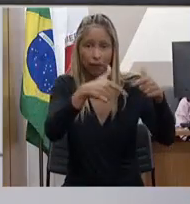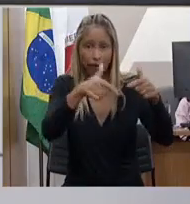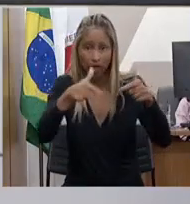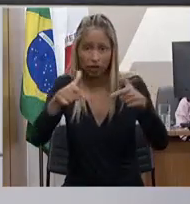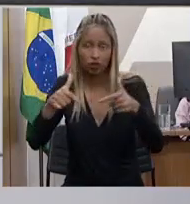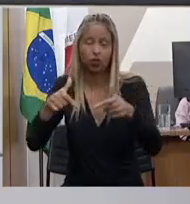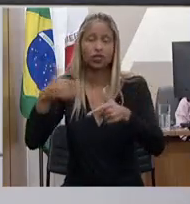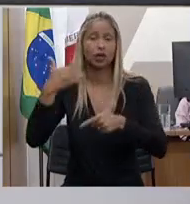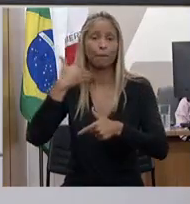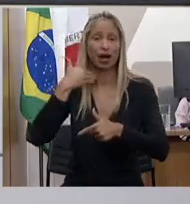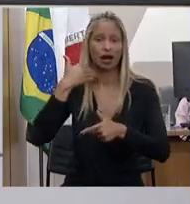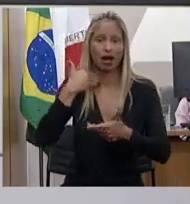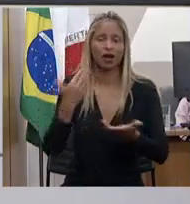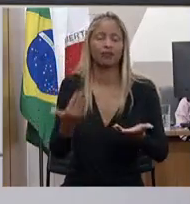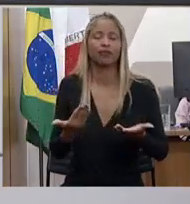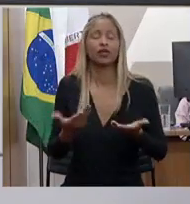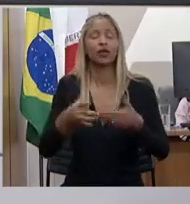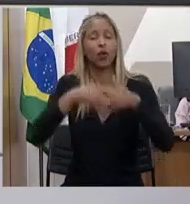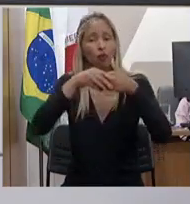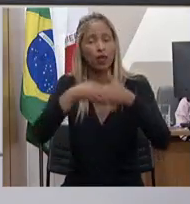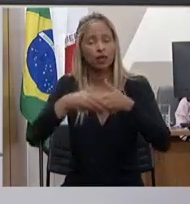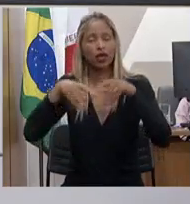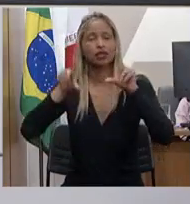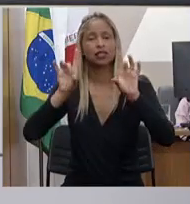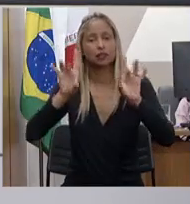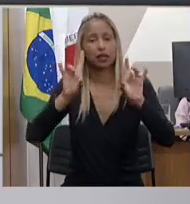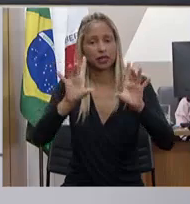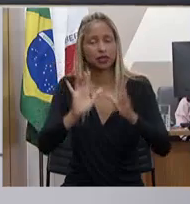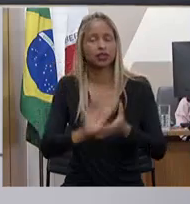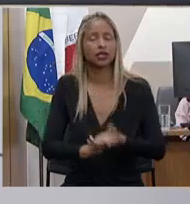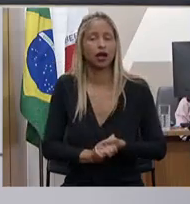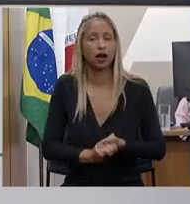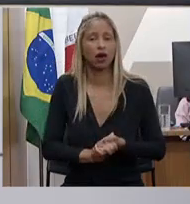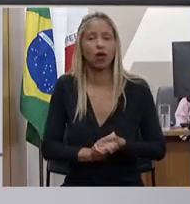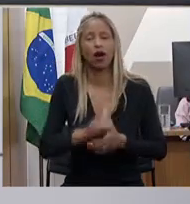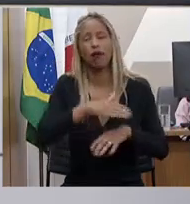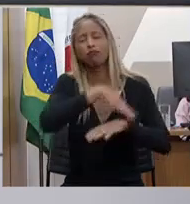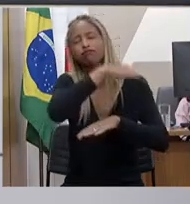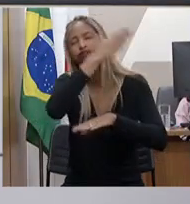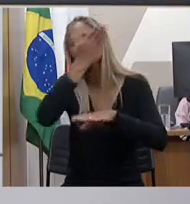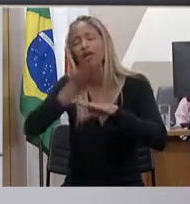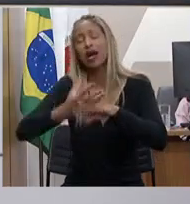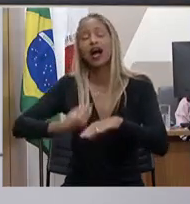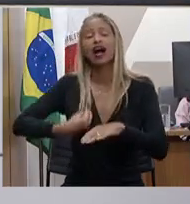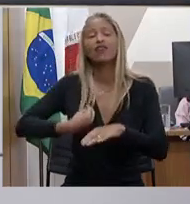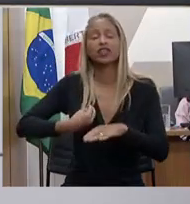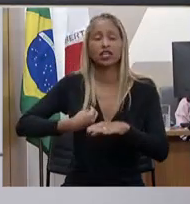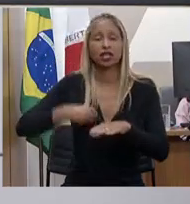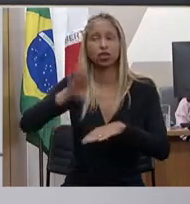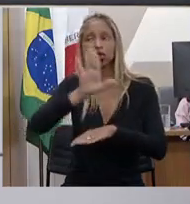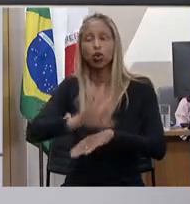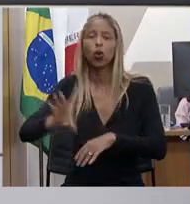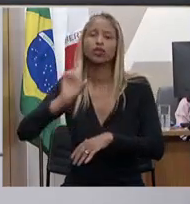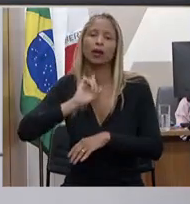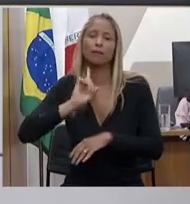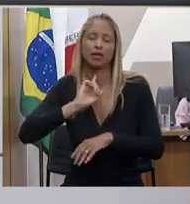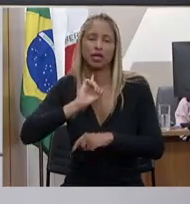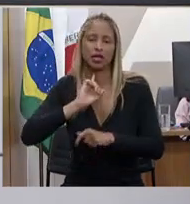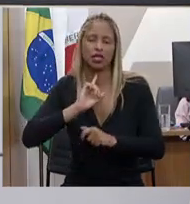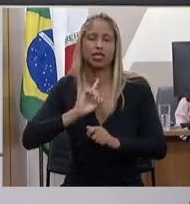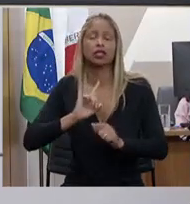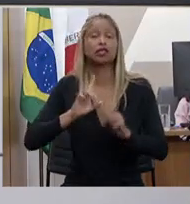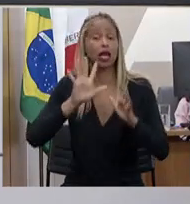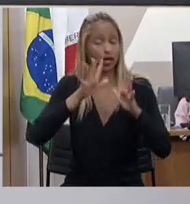bancários e bancárias e queria fazer um cumprimento especial a quem dedicou a vida inteira aqui em Minas para discussão de saúde trabalhador